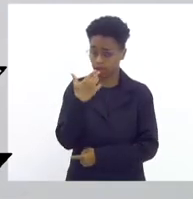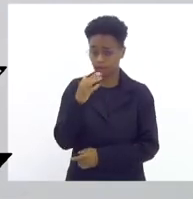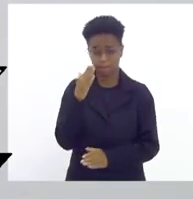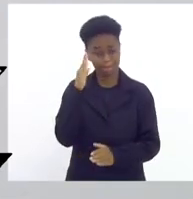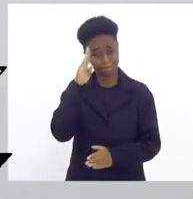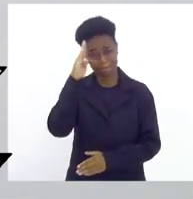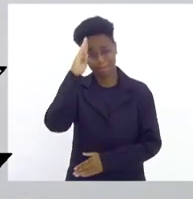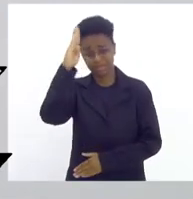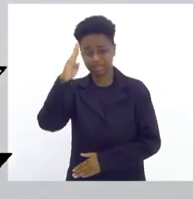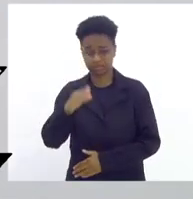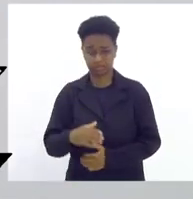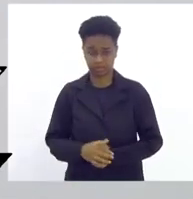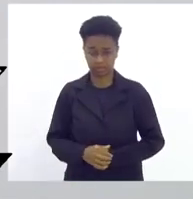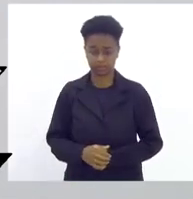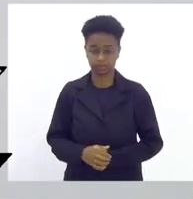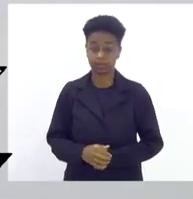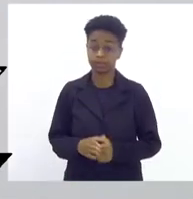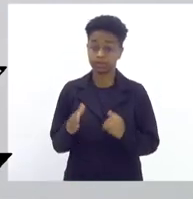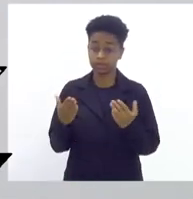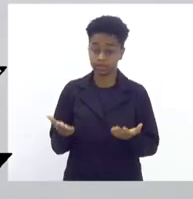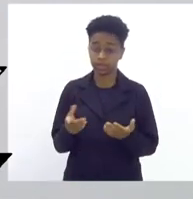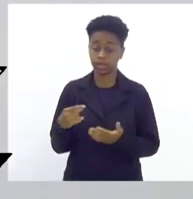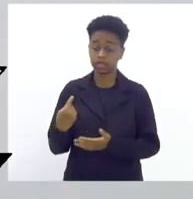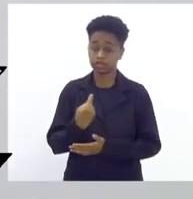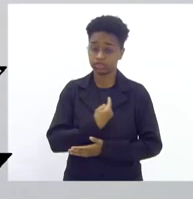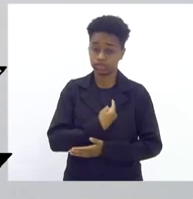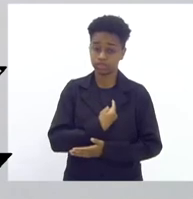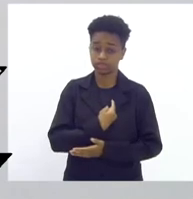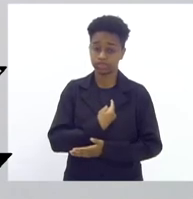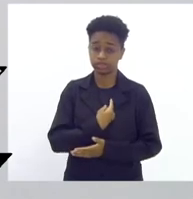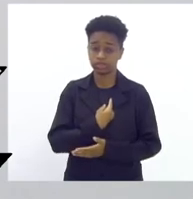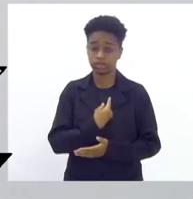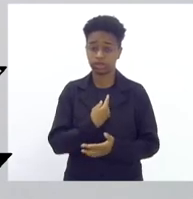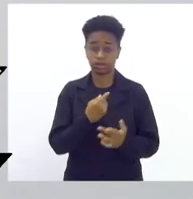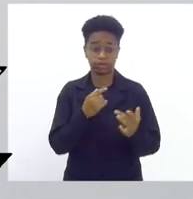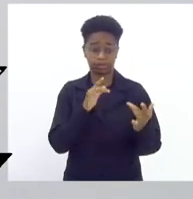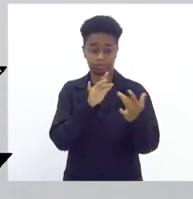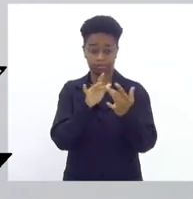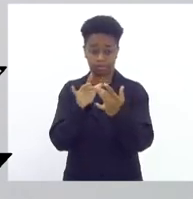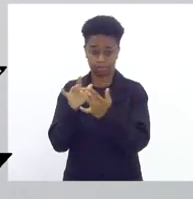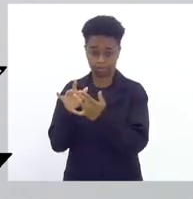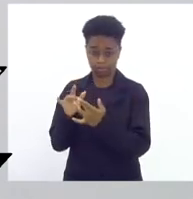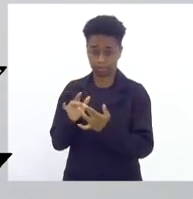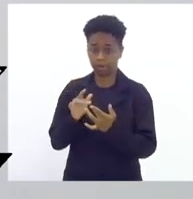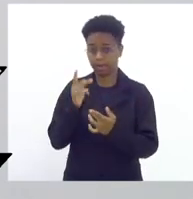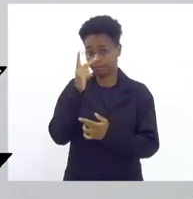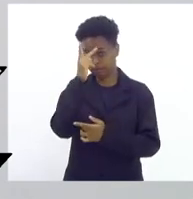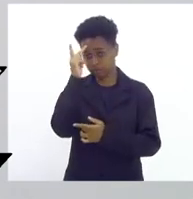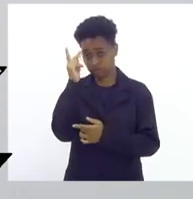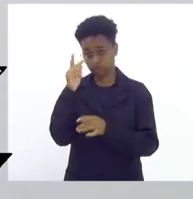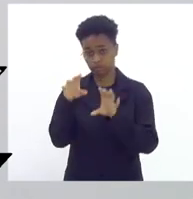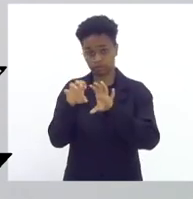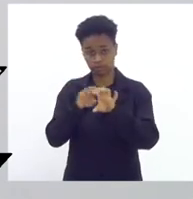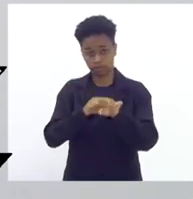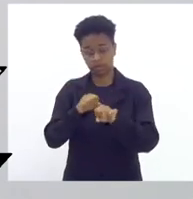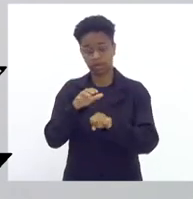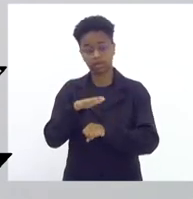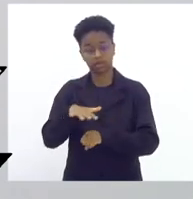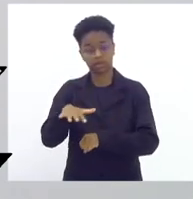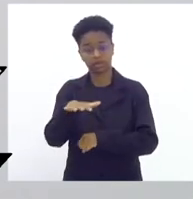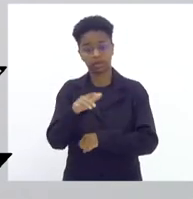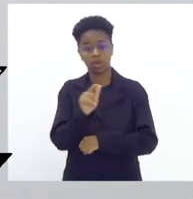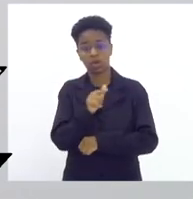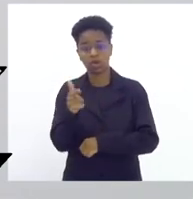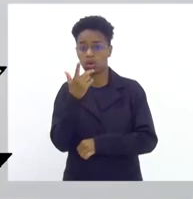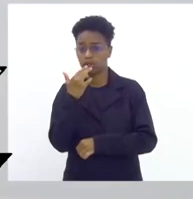desafios então a gente foi consultando os nossos especialistas linguísticos e fizemos aqui esse folheto